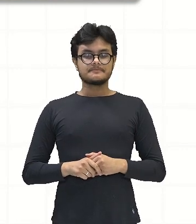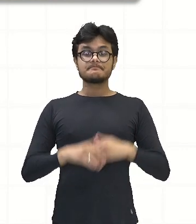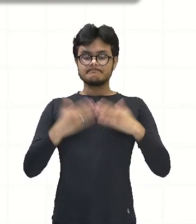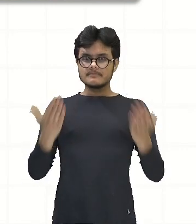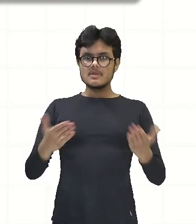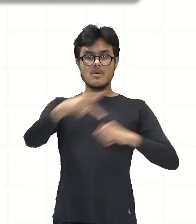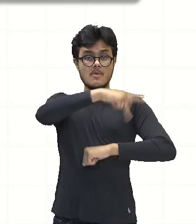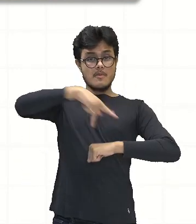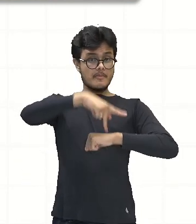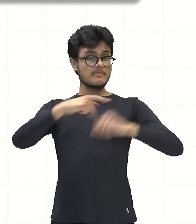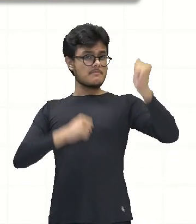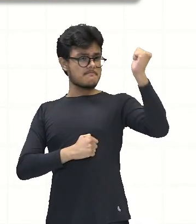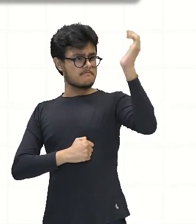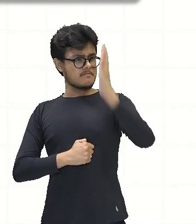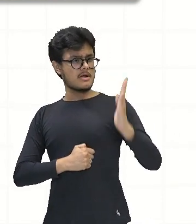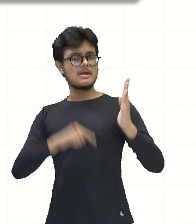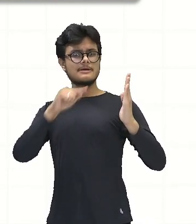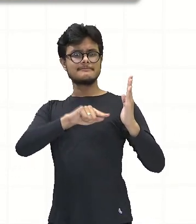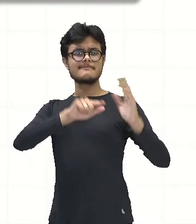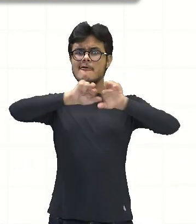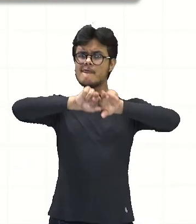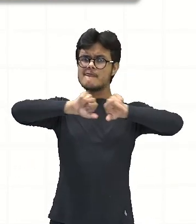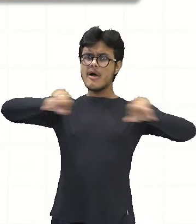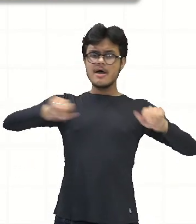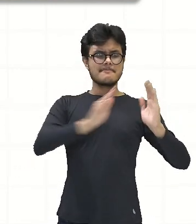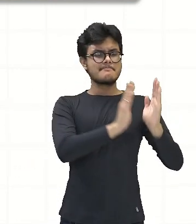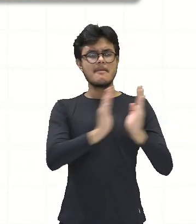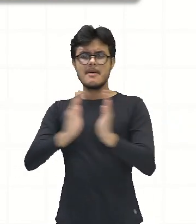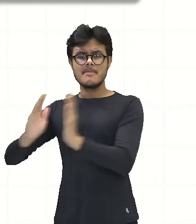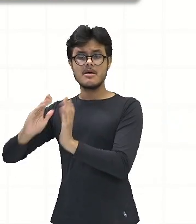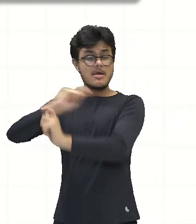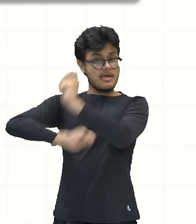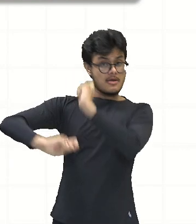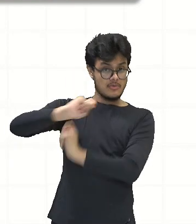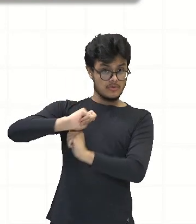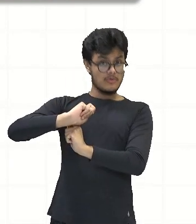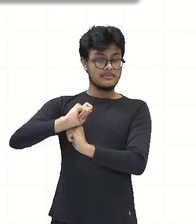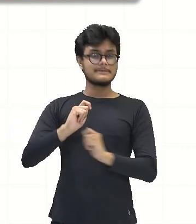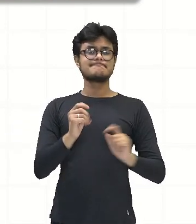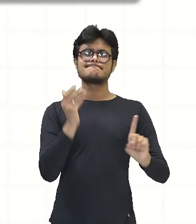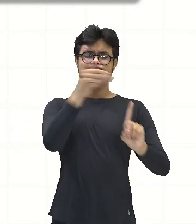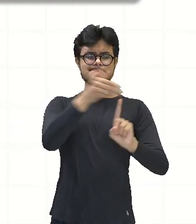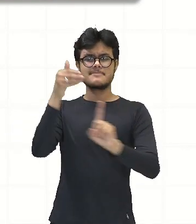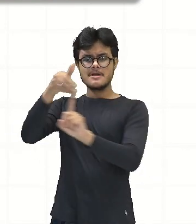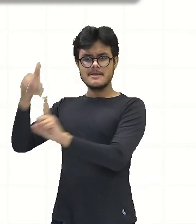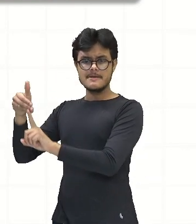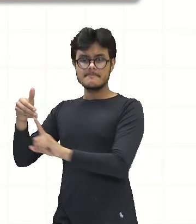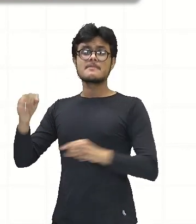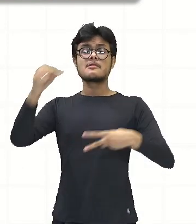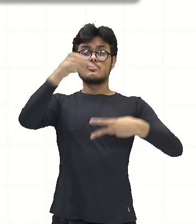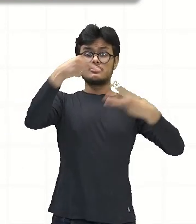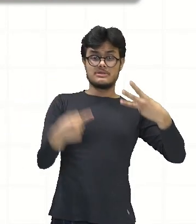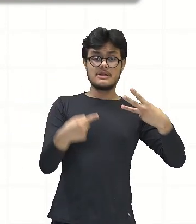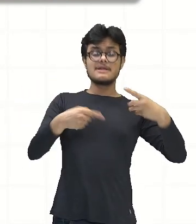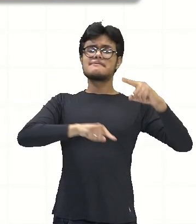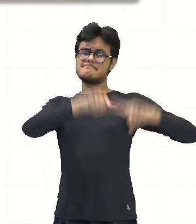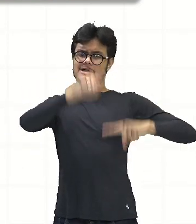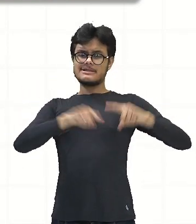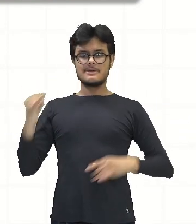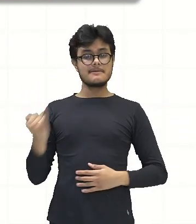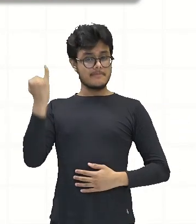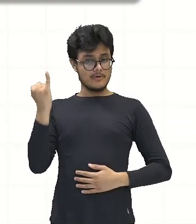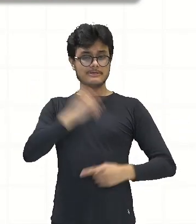ele testemunhou uma sucessão de ciclos econômicos, baseado aí principalmente nesses três itens que a gente viu, tá